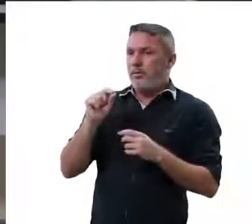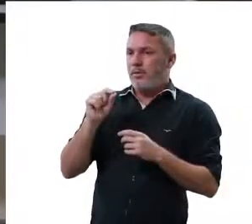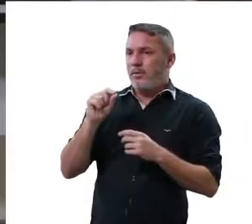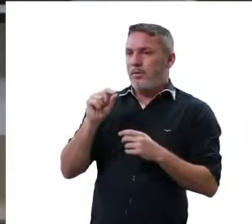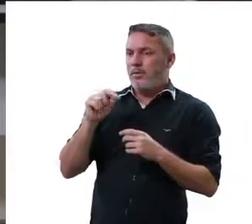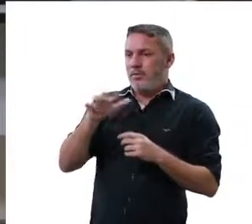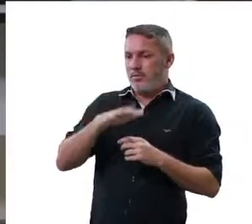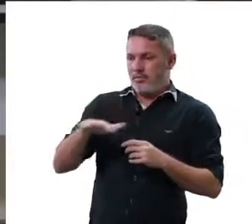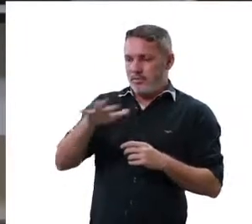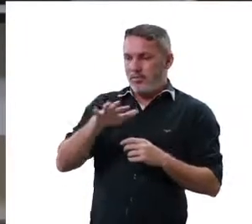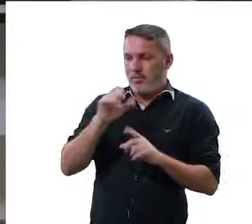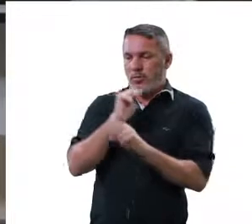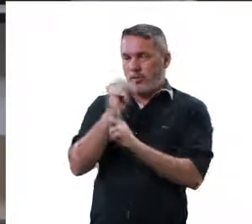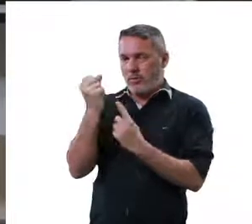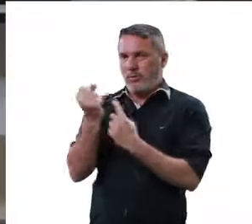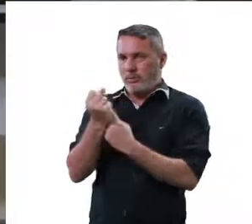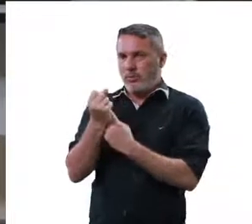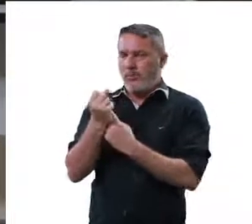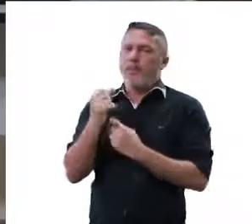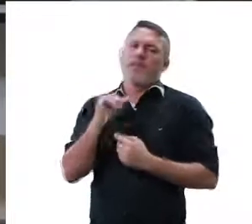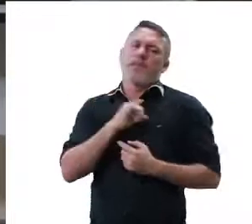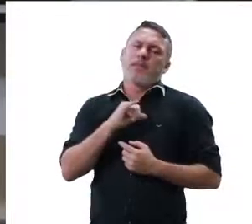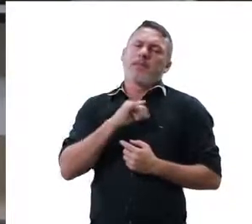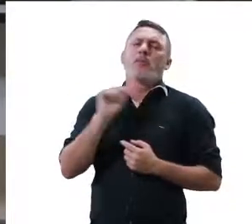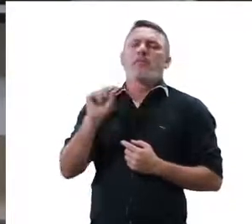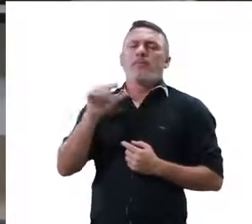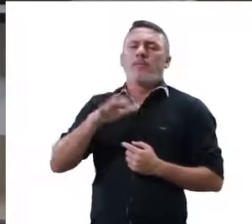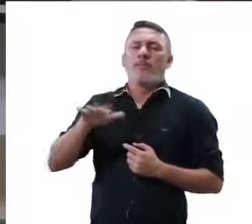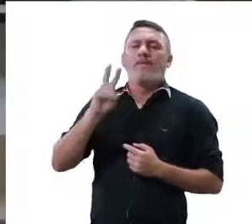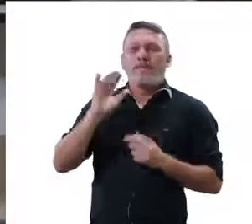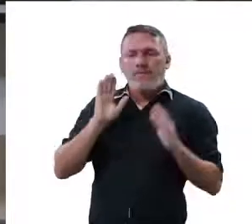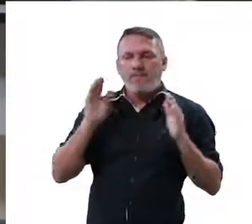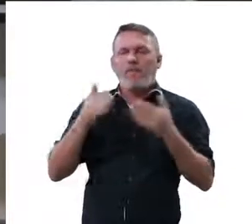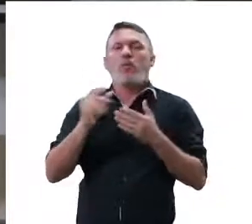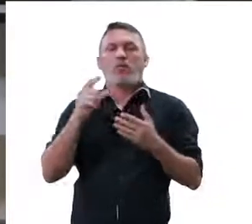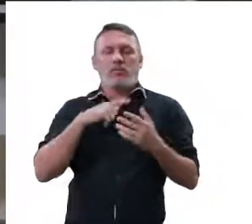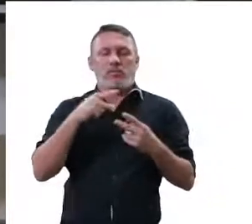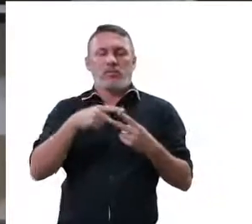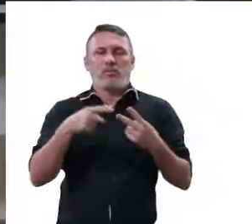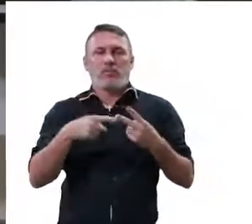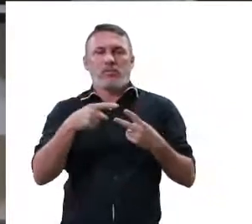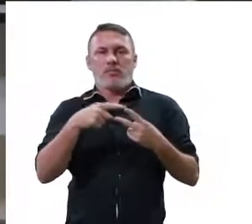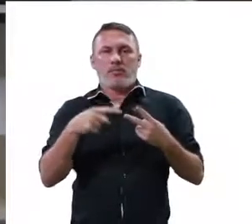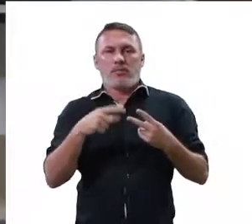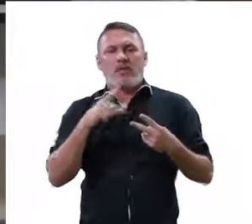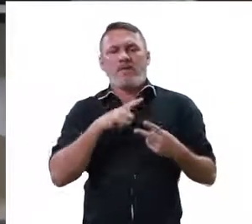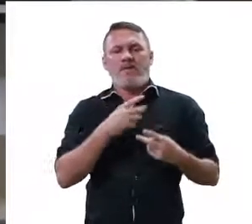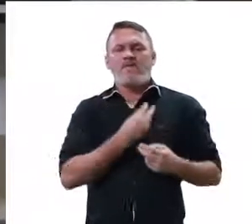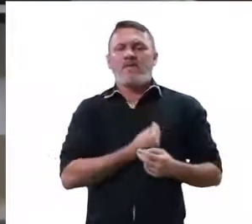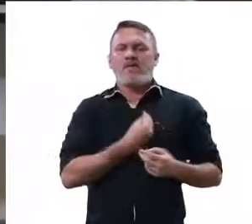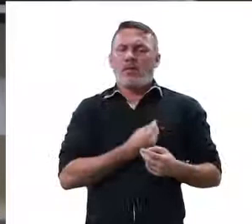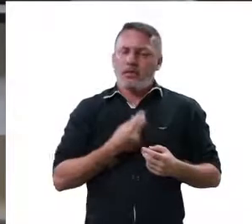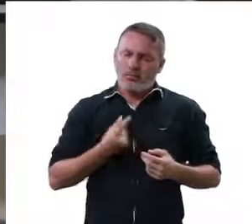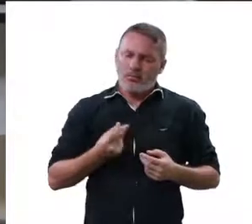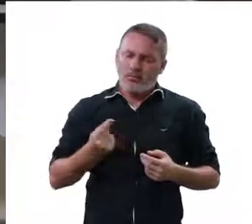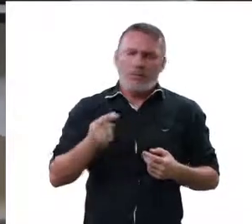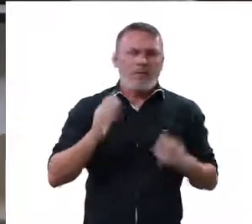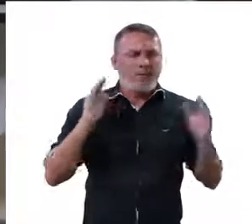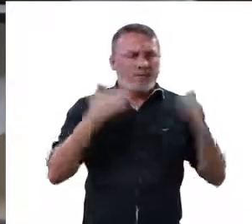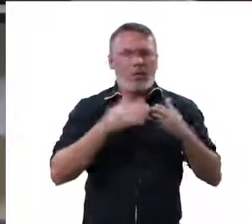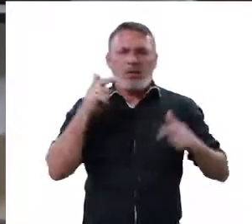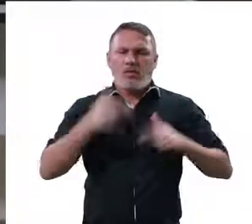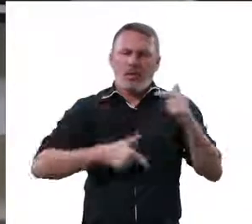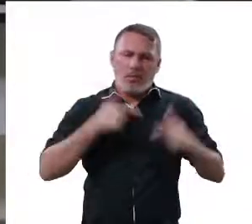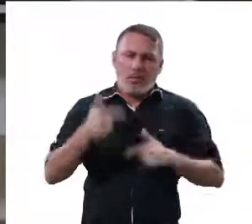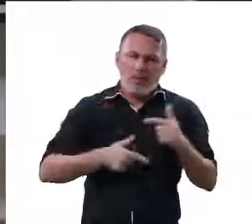o puritano ou calvinista, ele vai se dedicar a duas coisas durante toda a sua